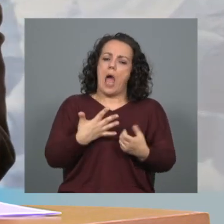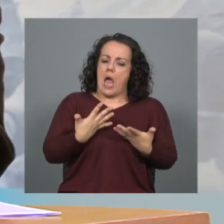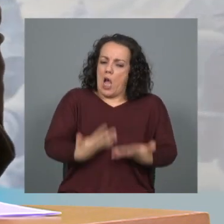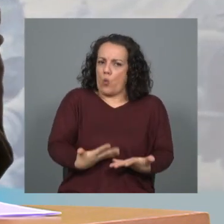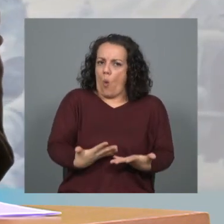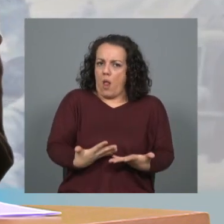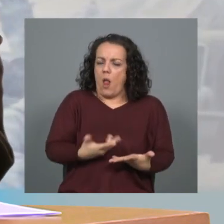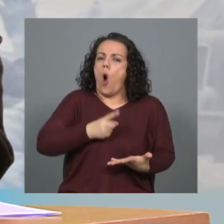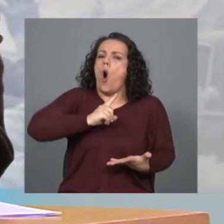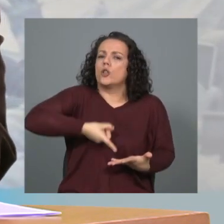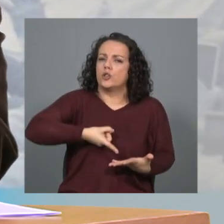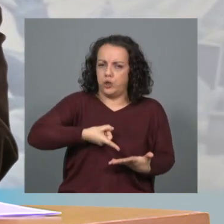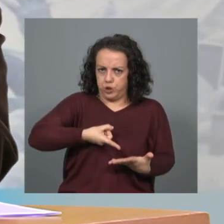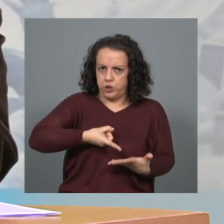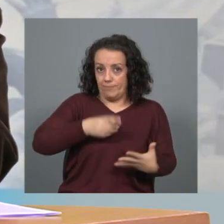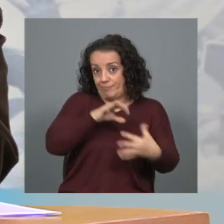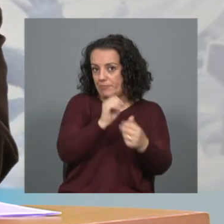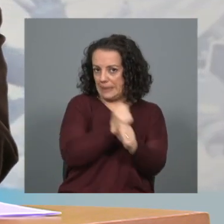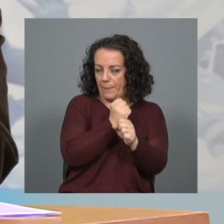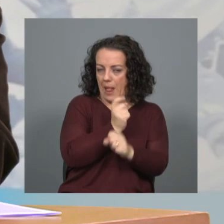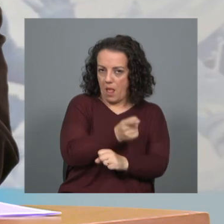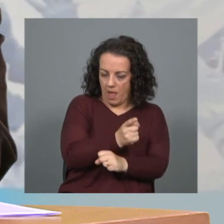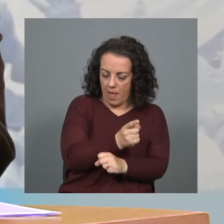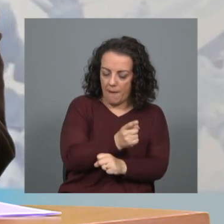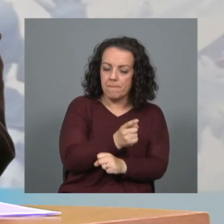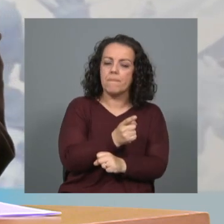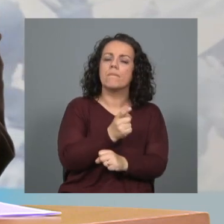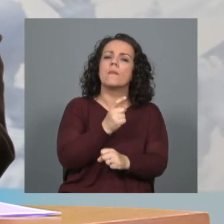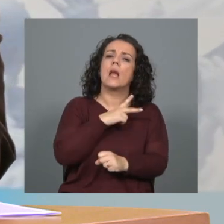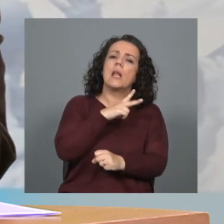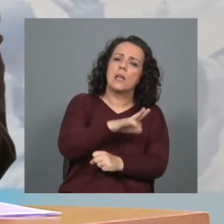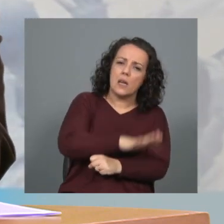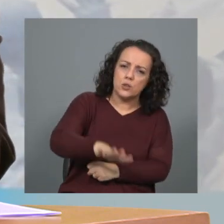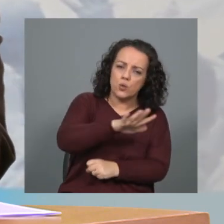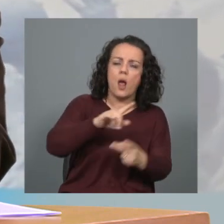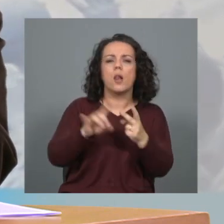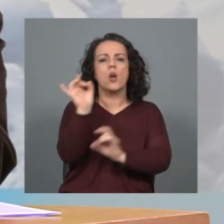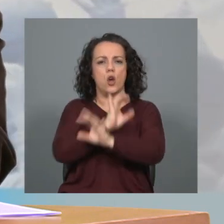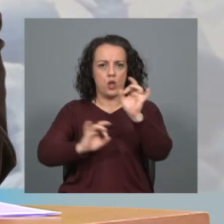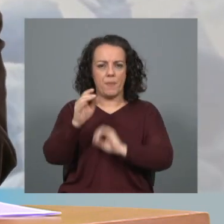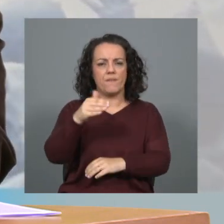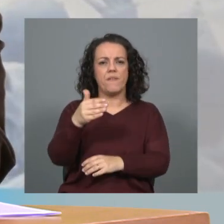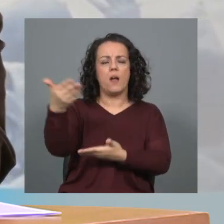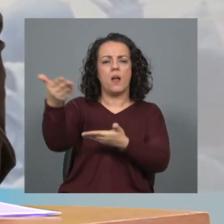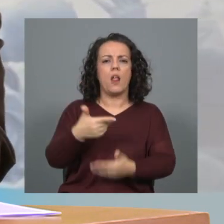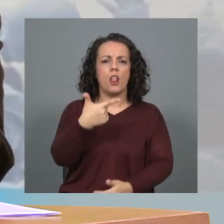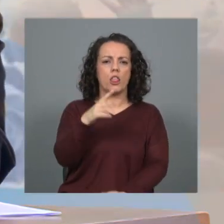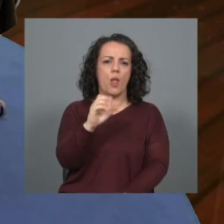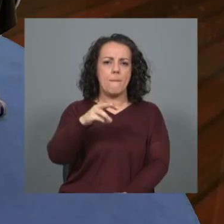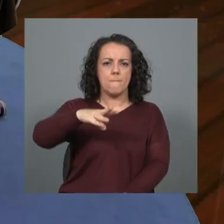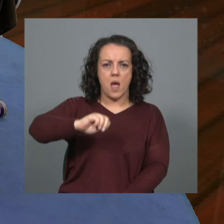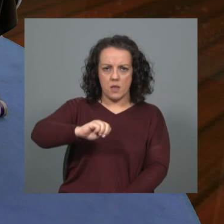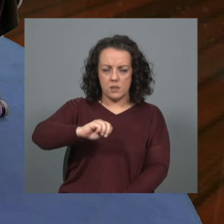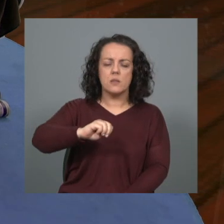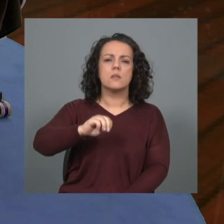encontramos neste trabalho, à escala europeia e à escala nacional. Teremos connosco o Thomas Anyer, que é arquivista